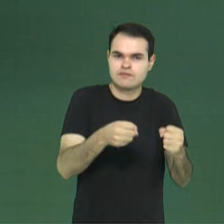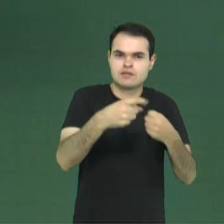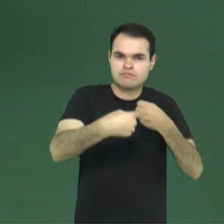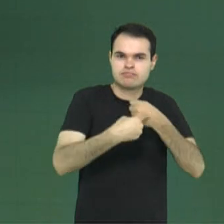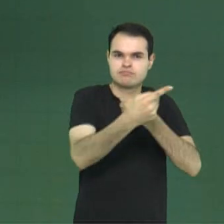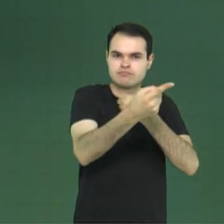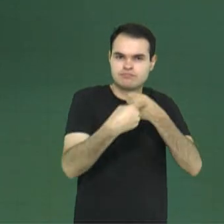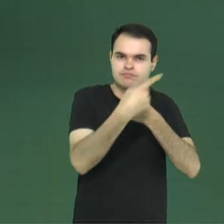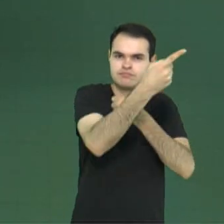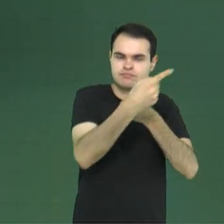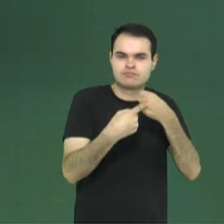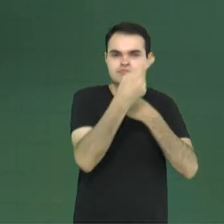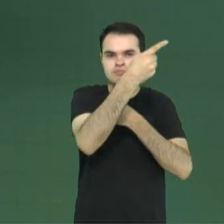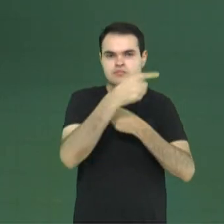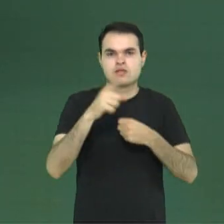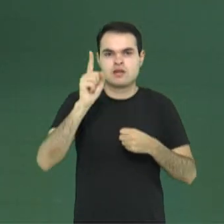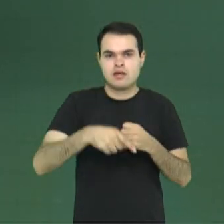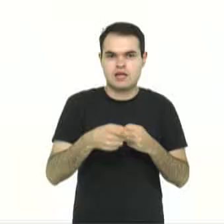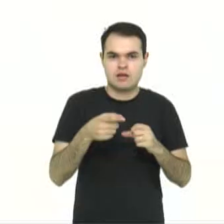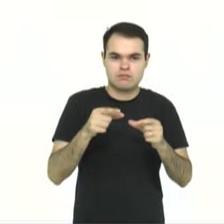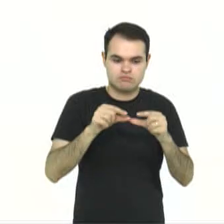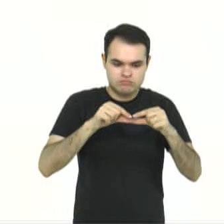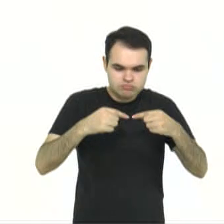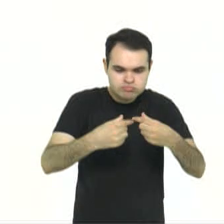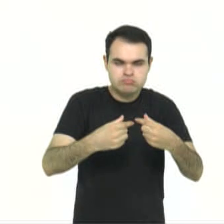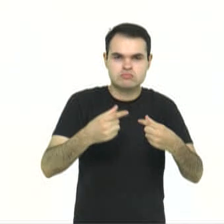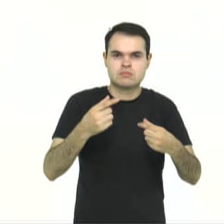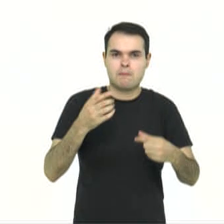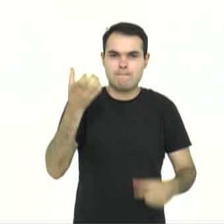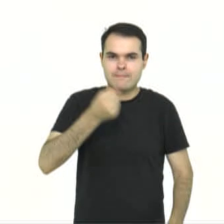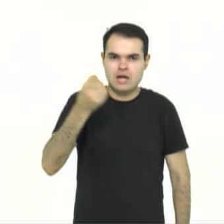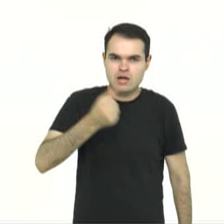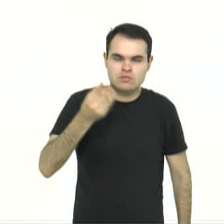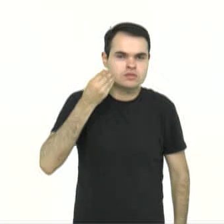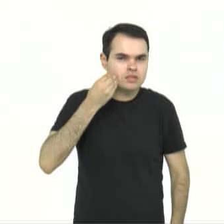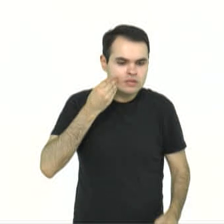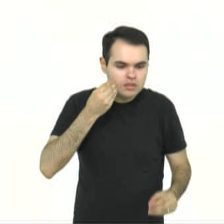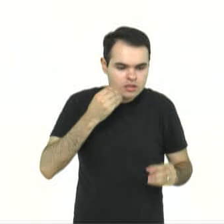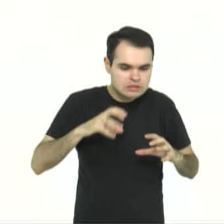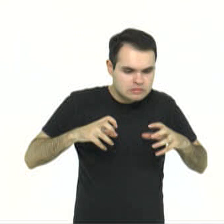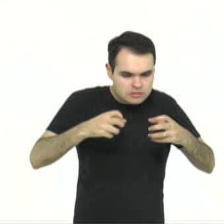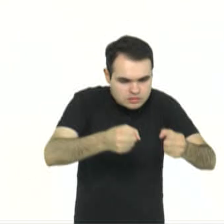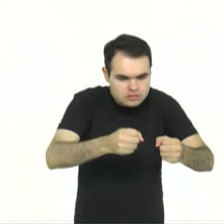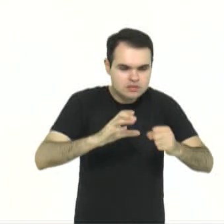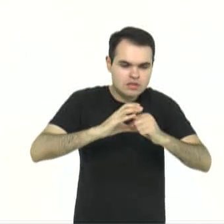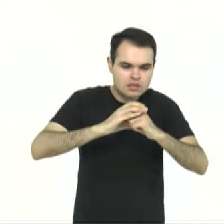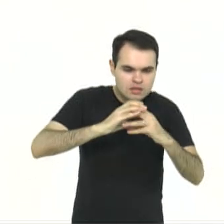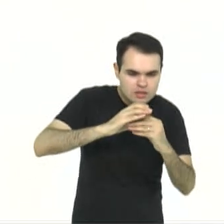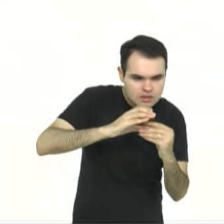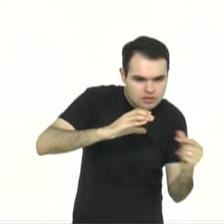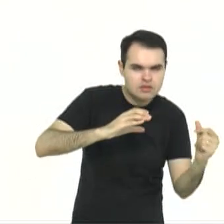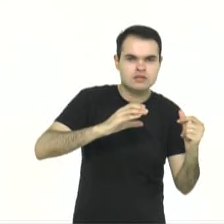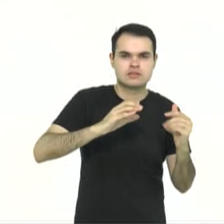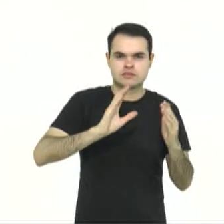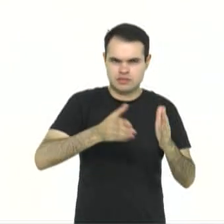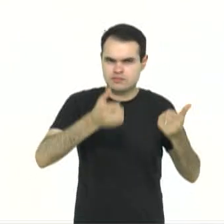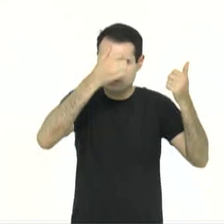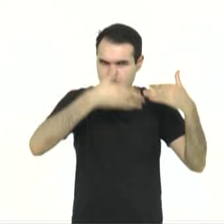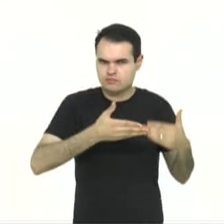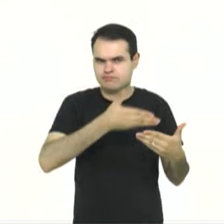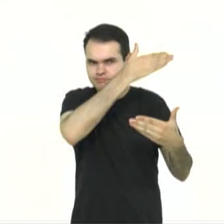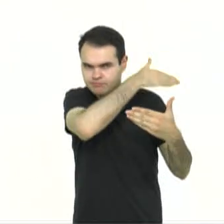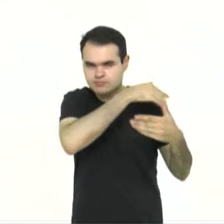ou glóbulos brancos, cujas funções são produzir anticorpos, participar do processo de fagocitose, que a gente viu lá na primeira série,